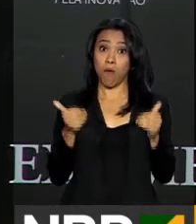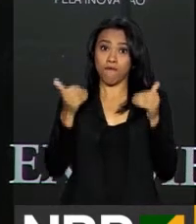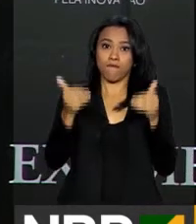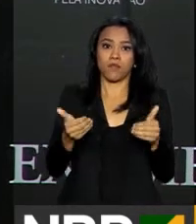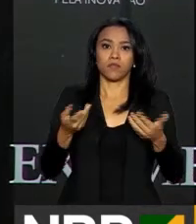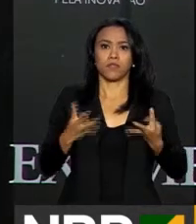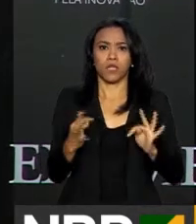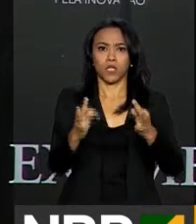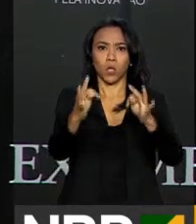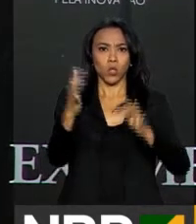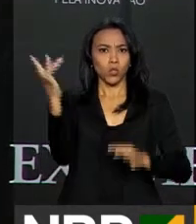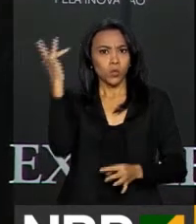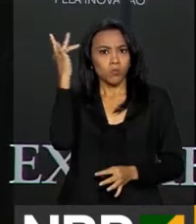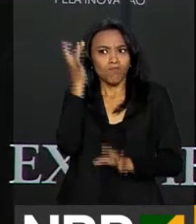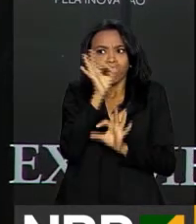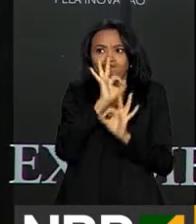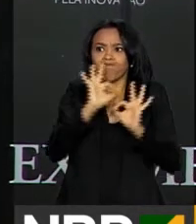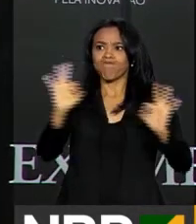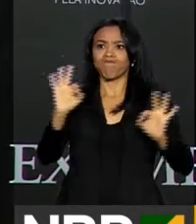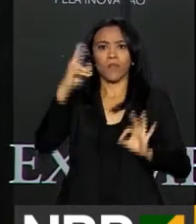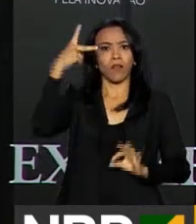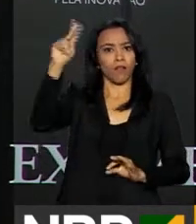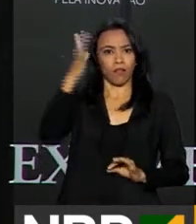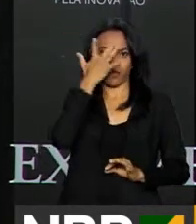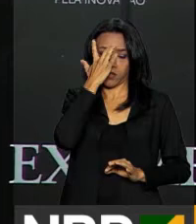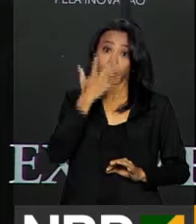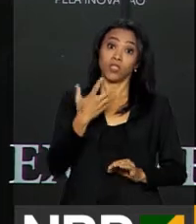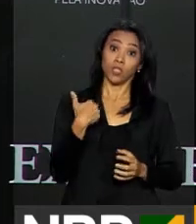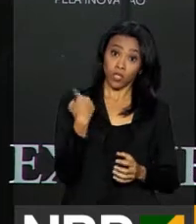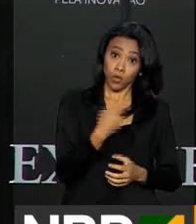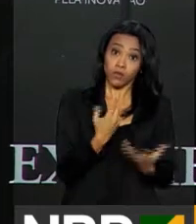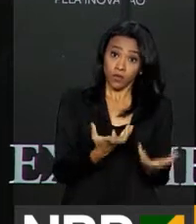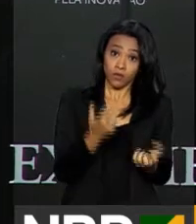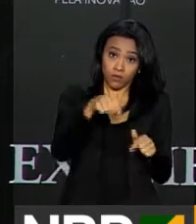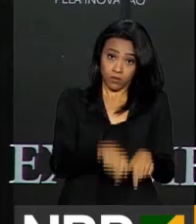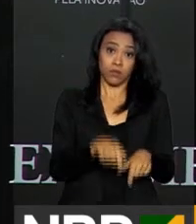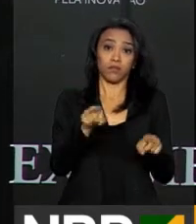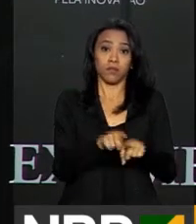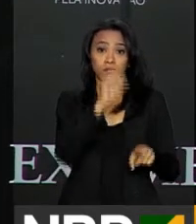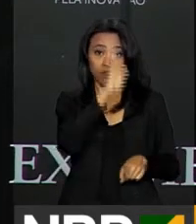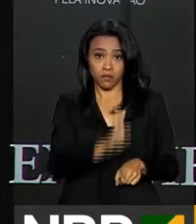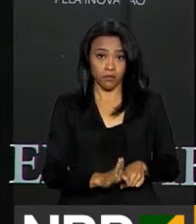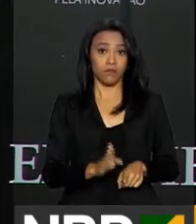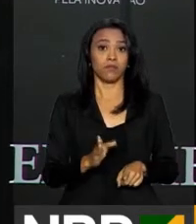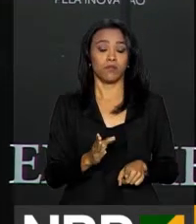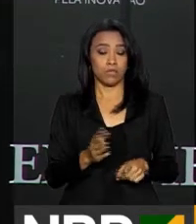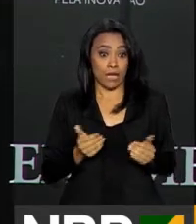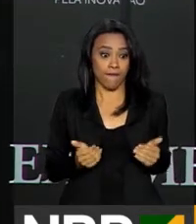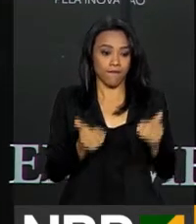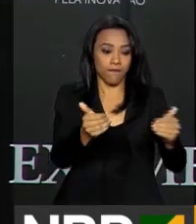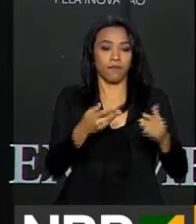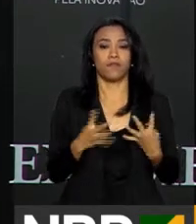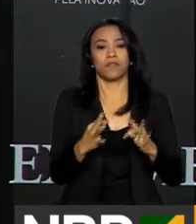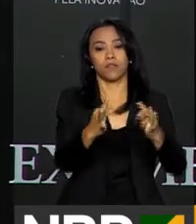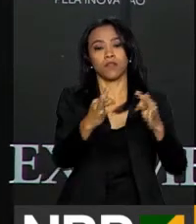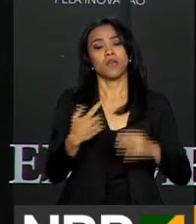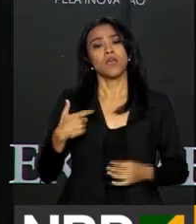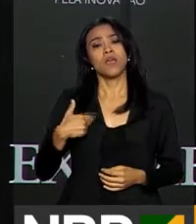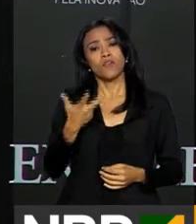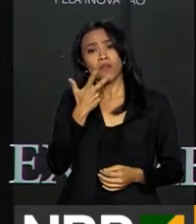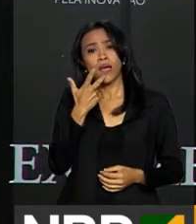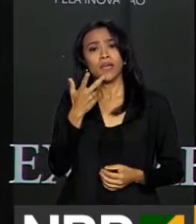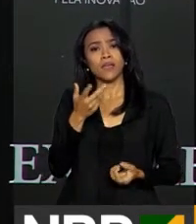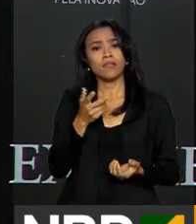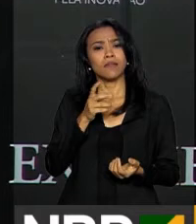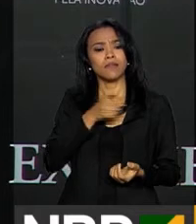Índia. E nós estamos a dever aqui no Brasil este avanço tecnológico. Eu devo dizer até que em certas áreas nós